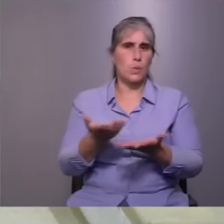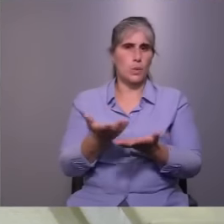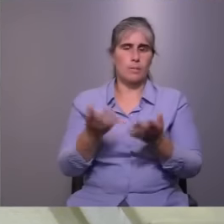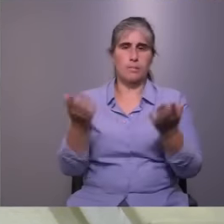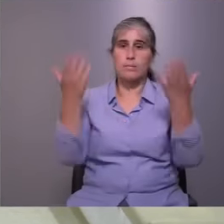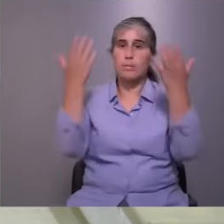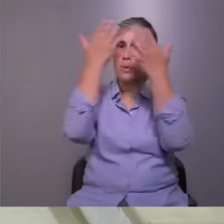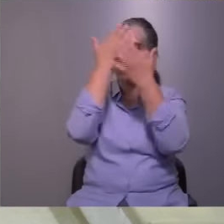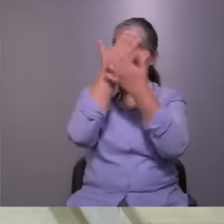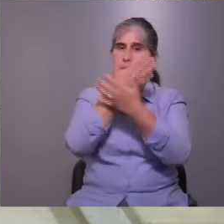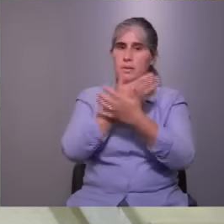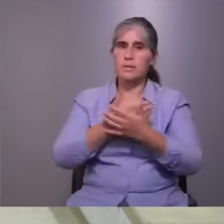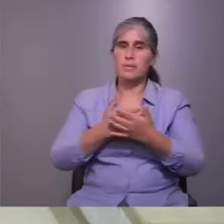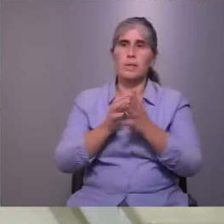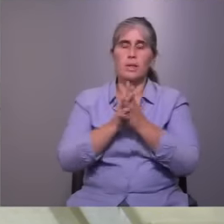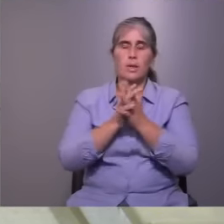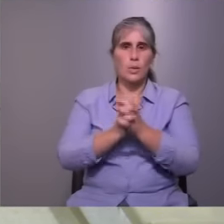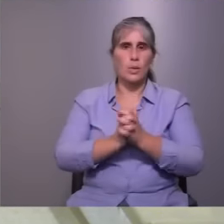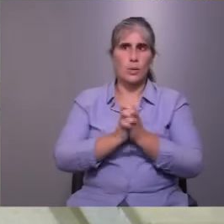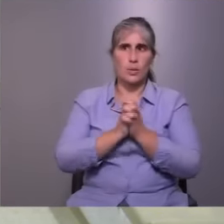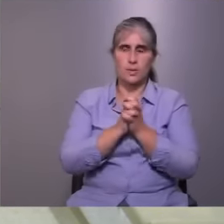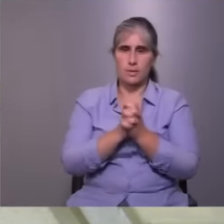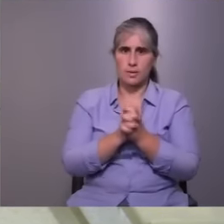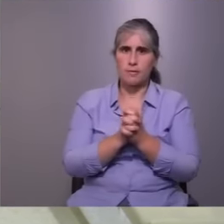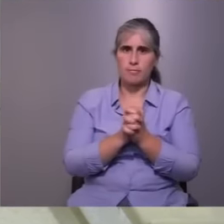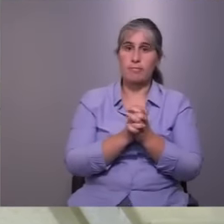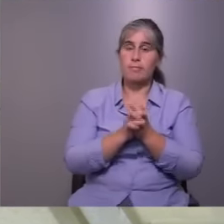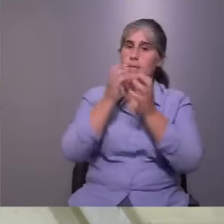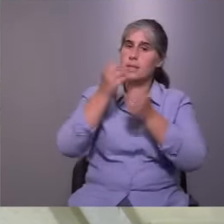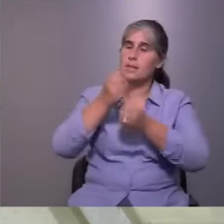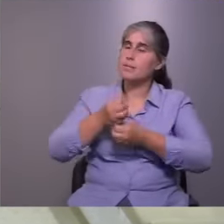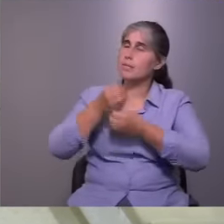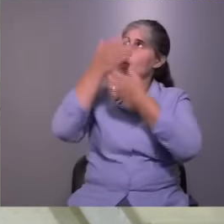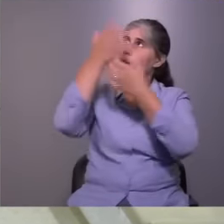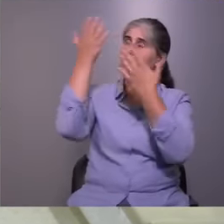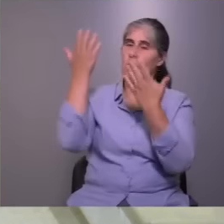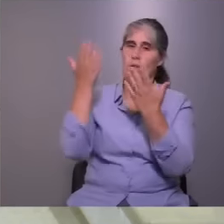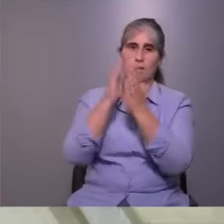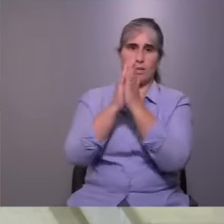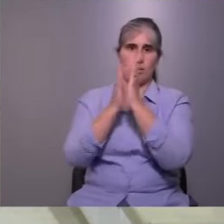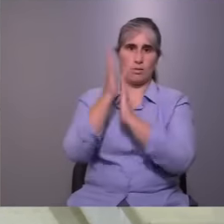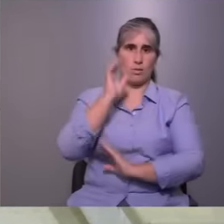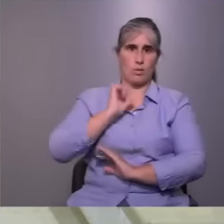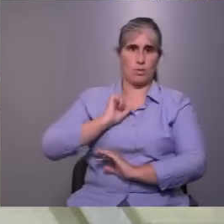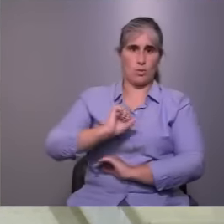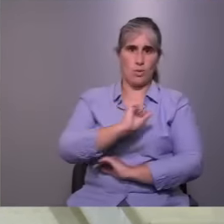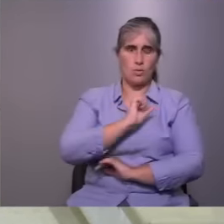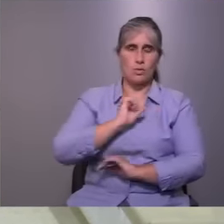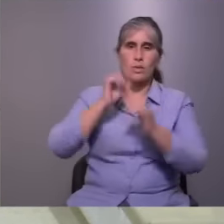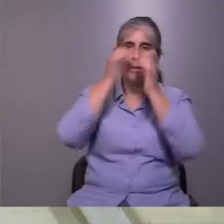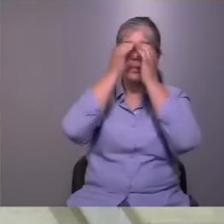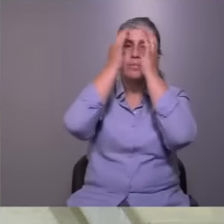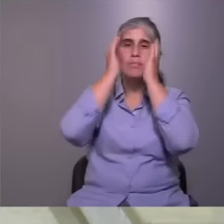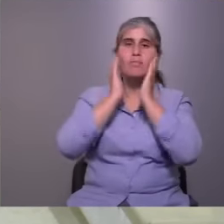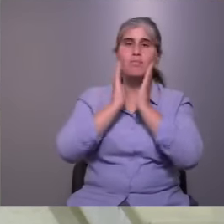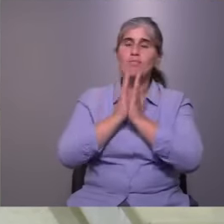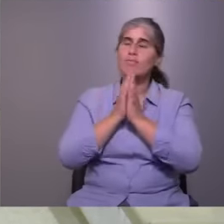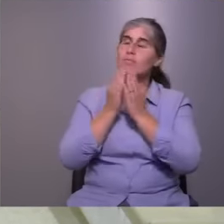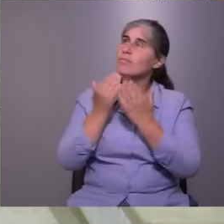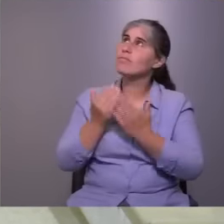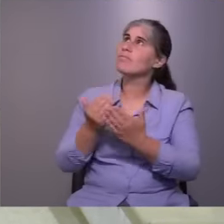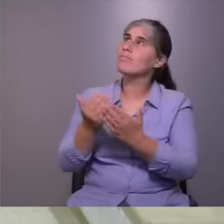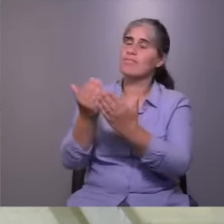Dentro de alguns instantes, iniciaremos uma noite de vigília, de oração, para a glória do